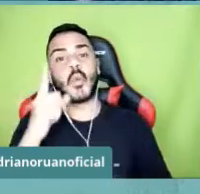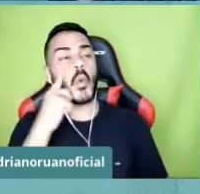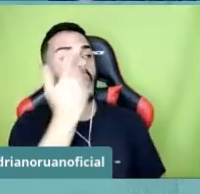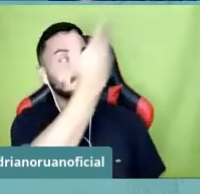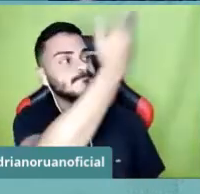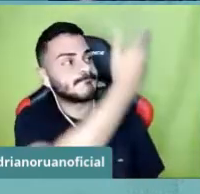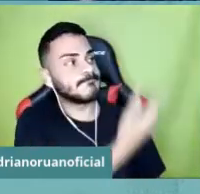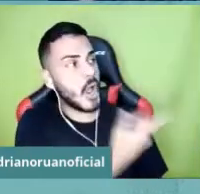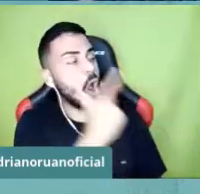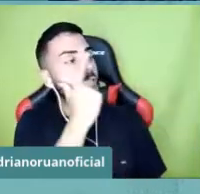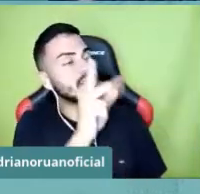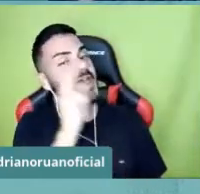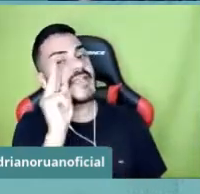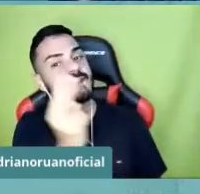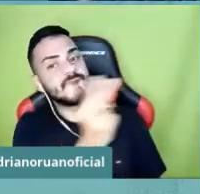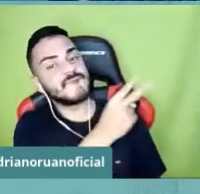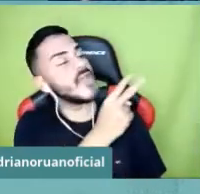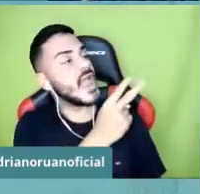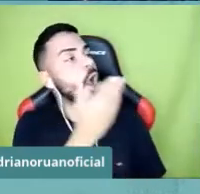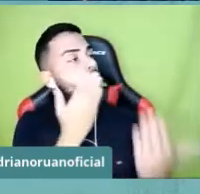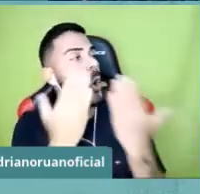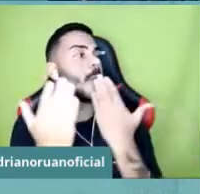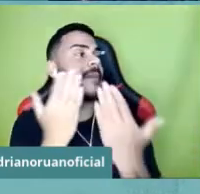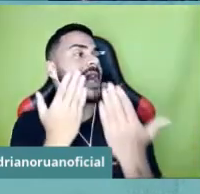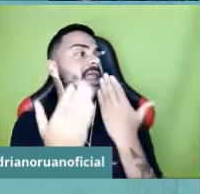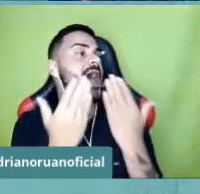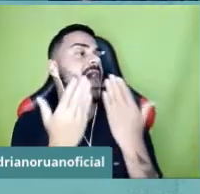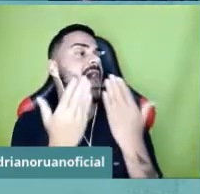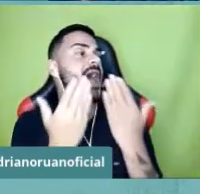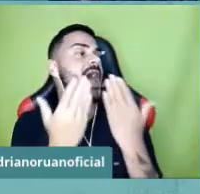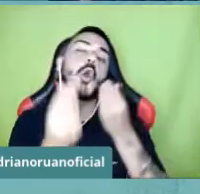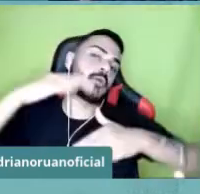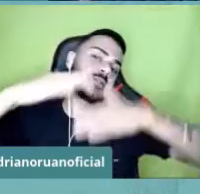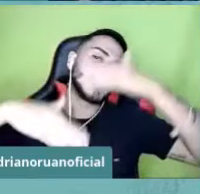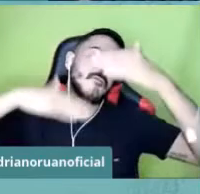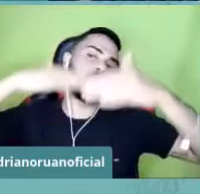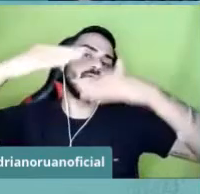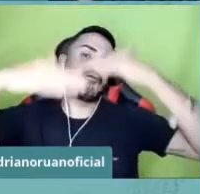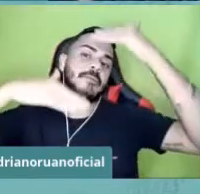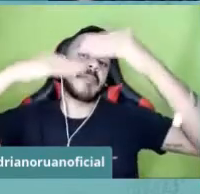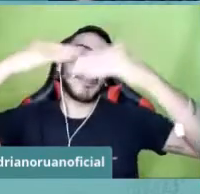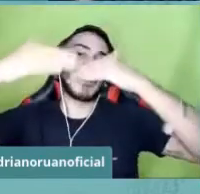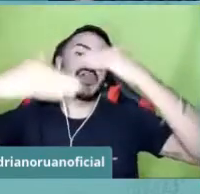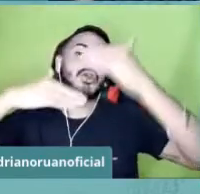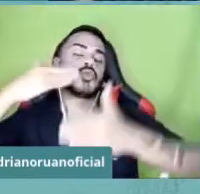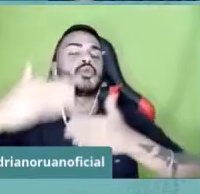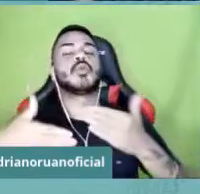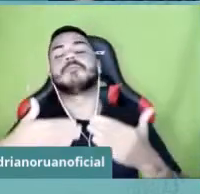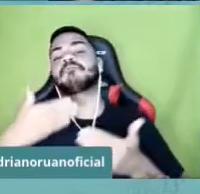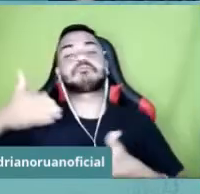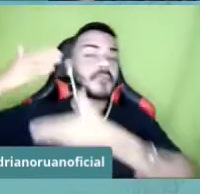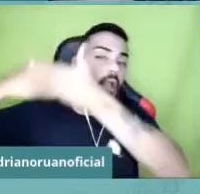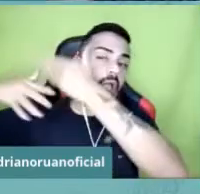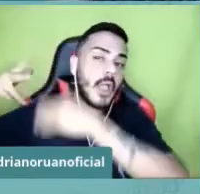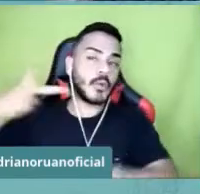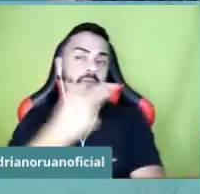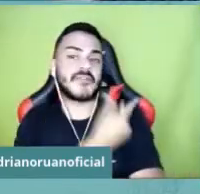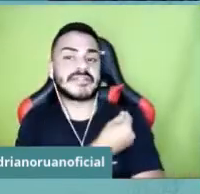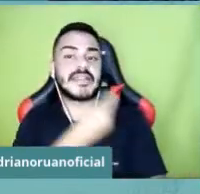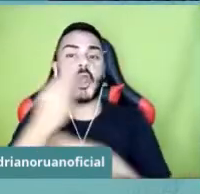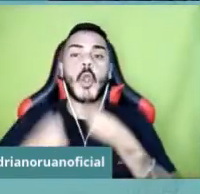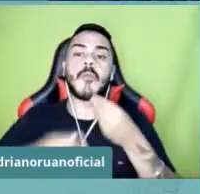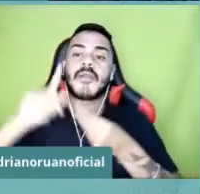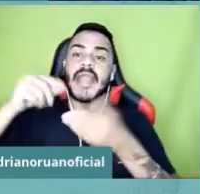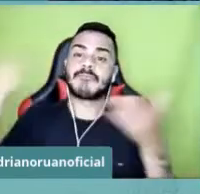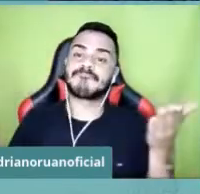consegue, então, comparar como é o desenvolvimento tradicional de uma vacina e como tem sido o desenvolvimento